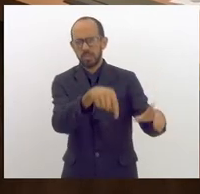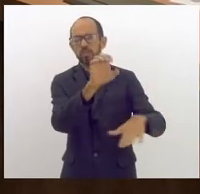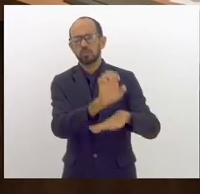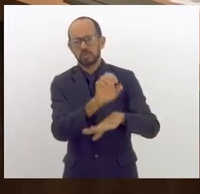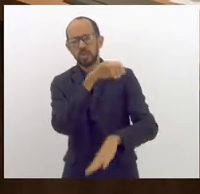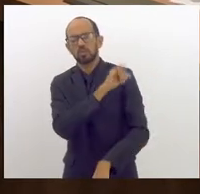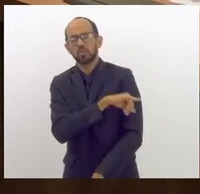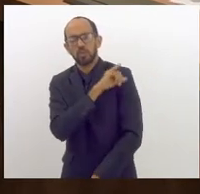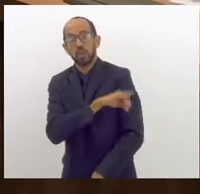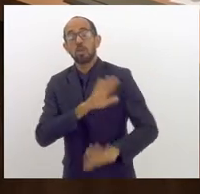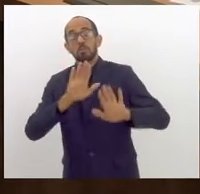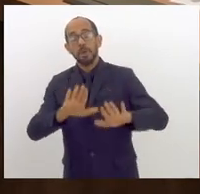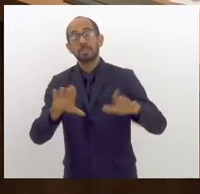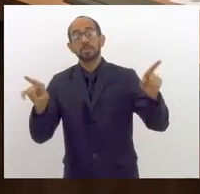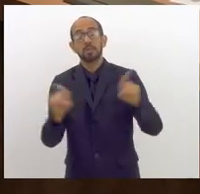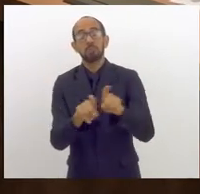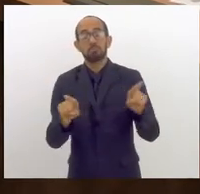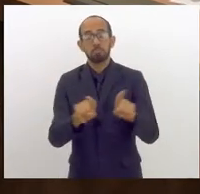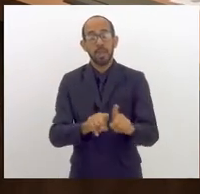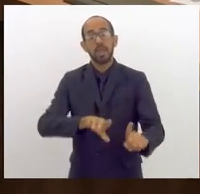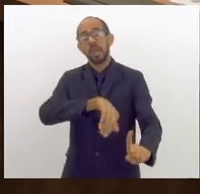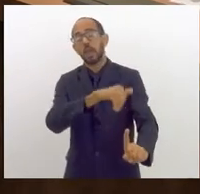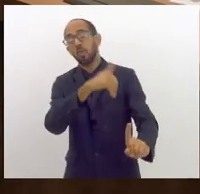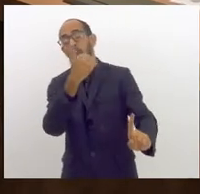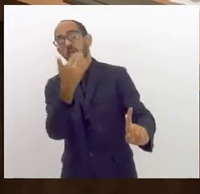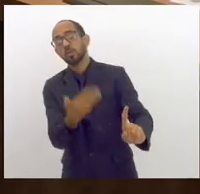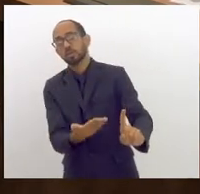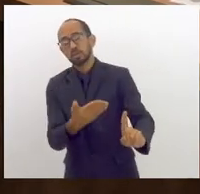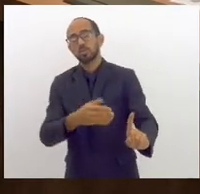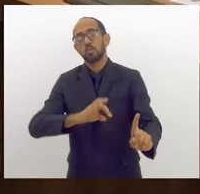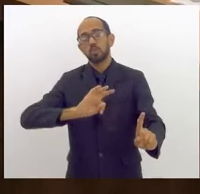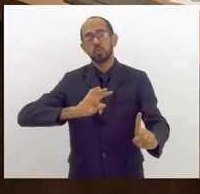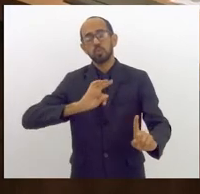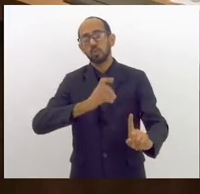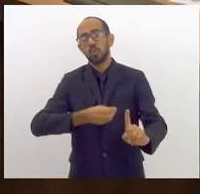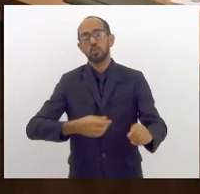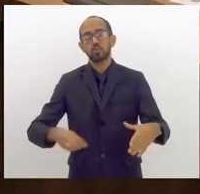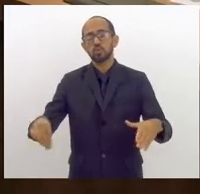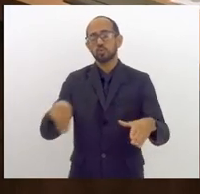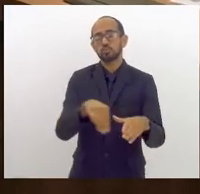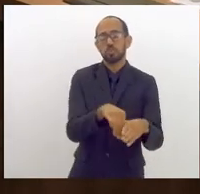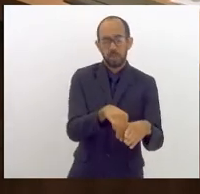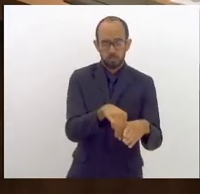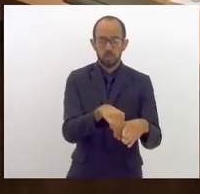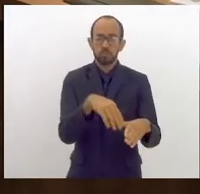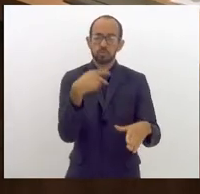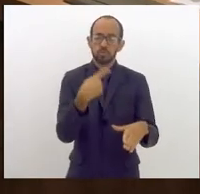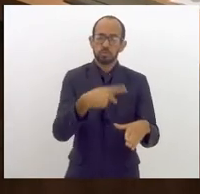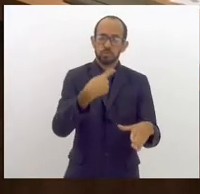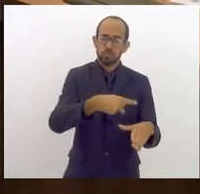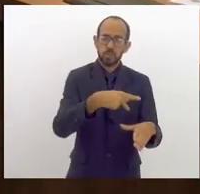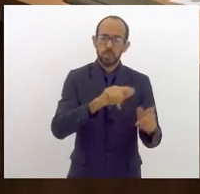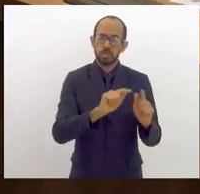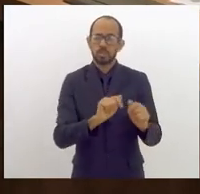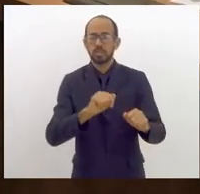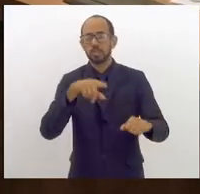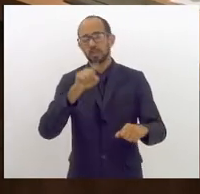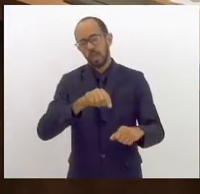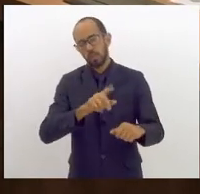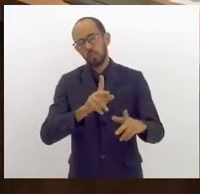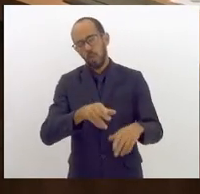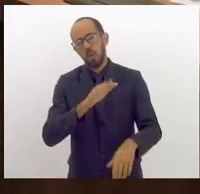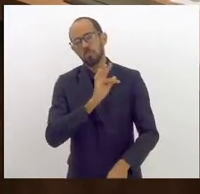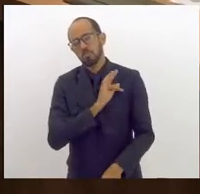mas também reconhecido com as figuras que o compõem como Já trouxeram aqui a deputada